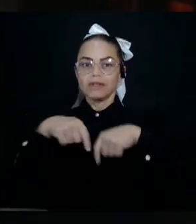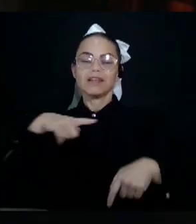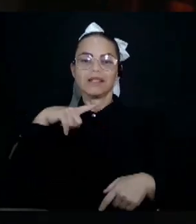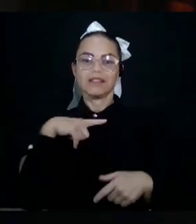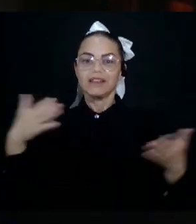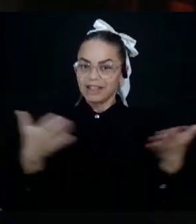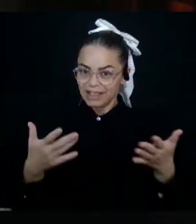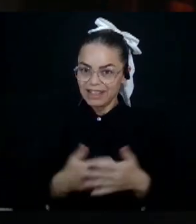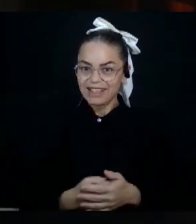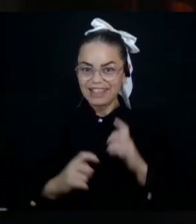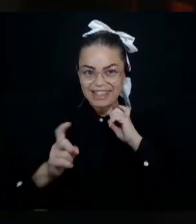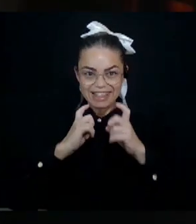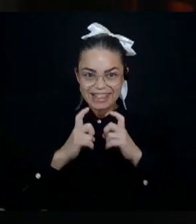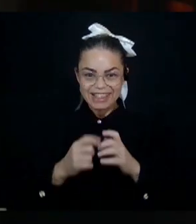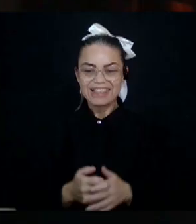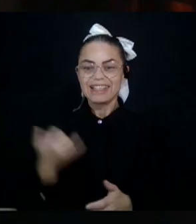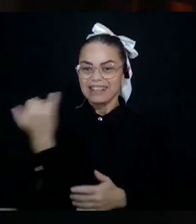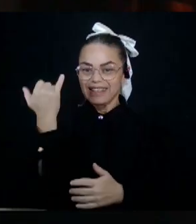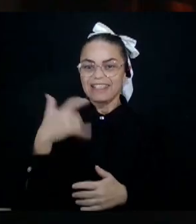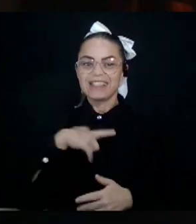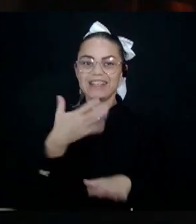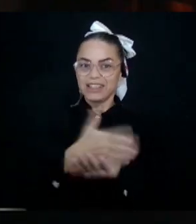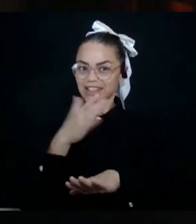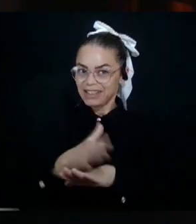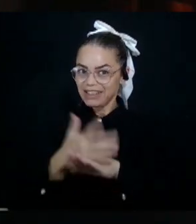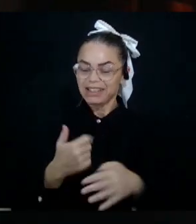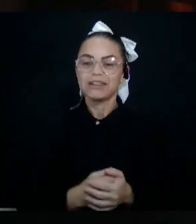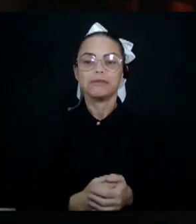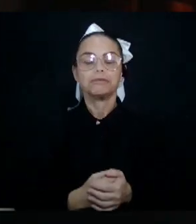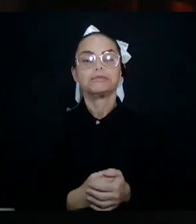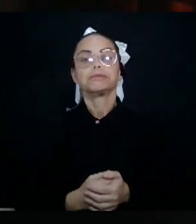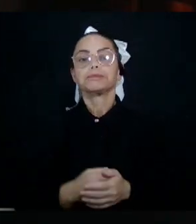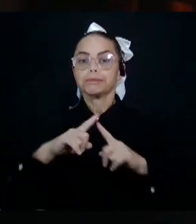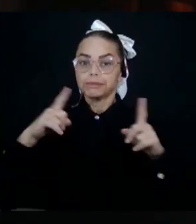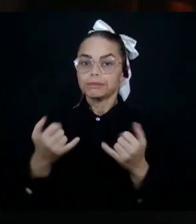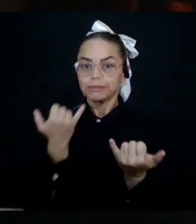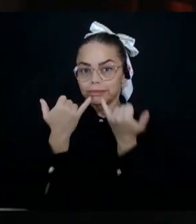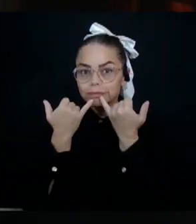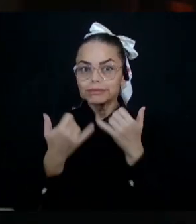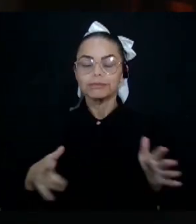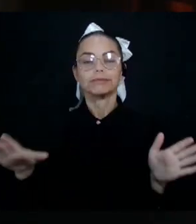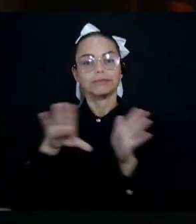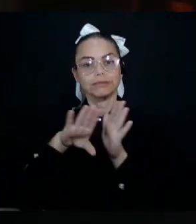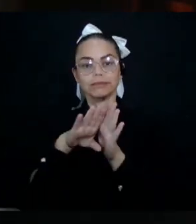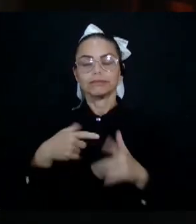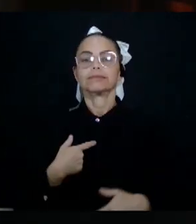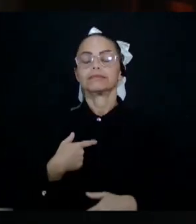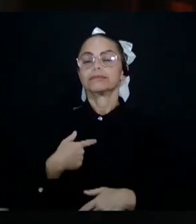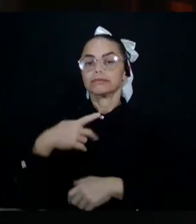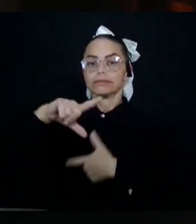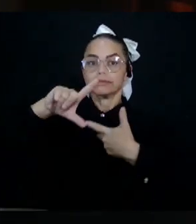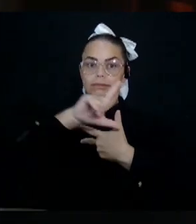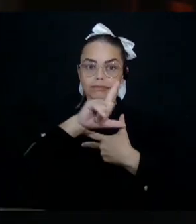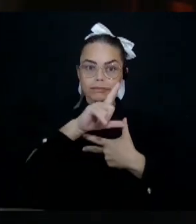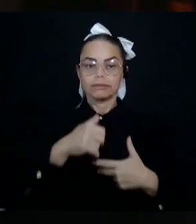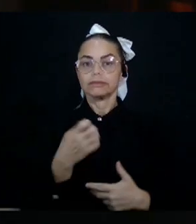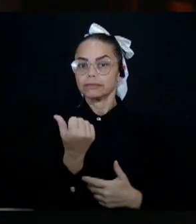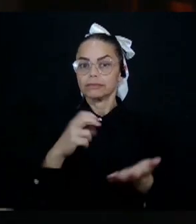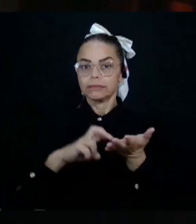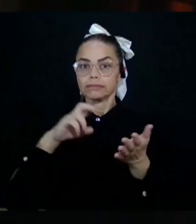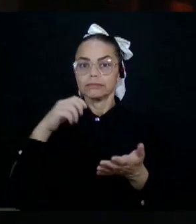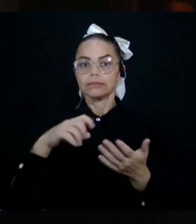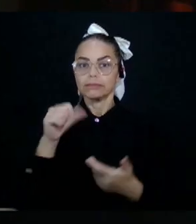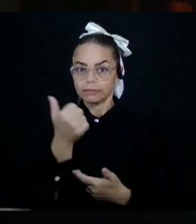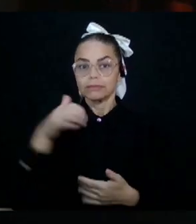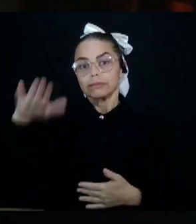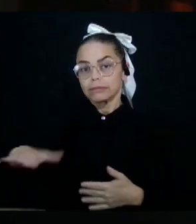reunião. Importante que você participe. E mais informação chegando, atualização do Legislativo, às 6 da tarde, hoje,